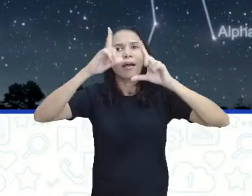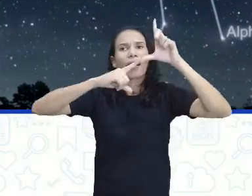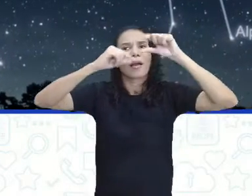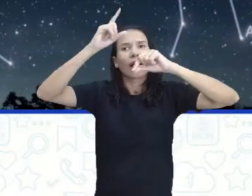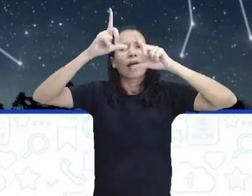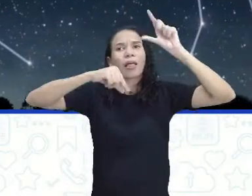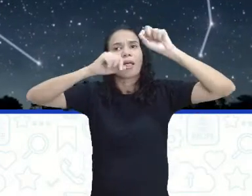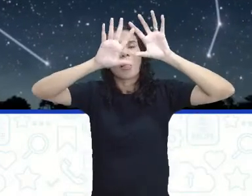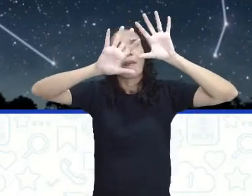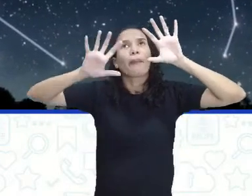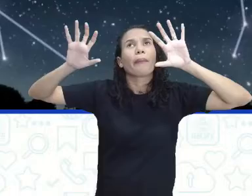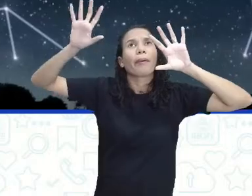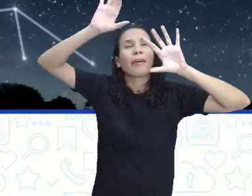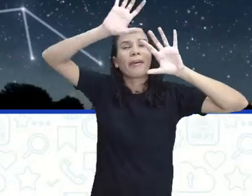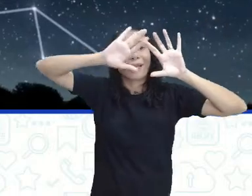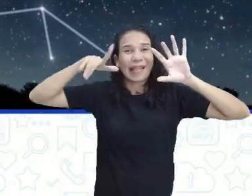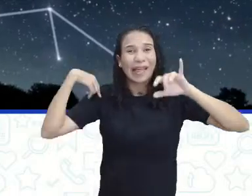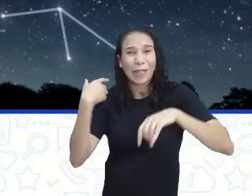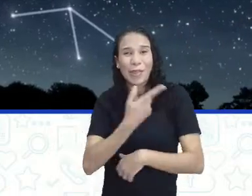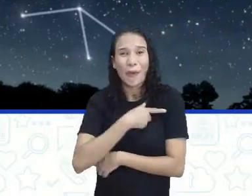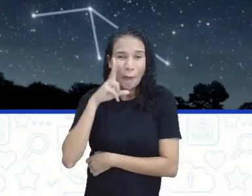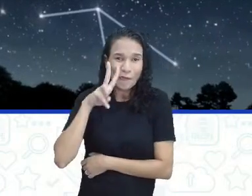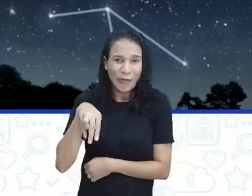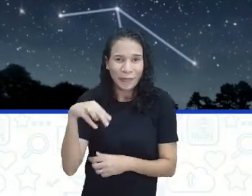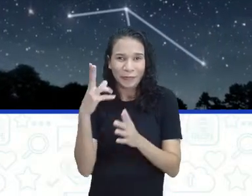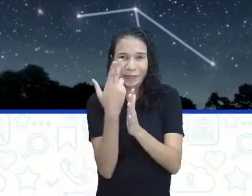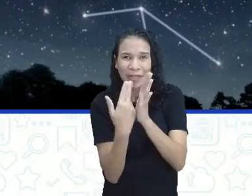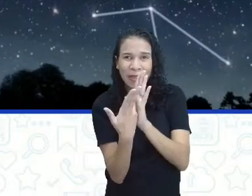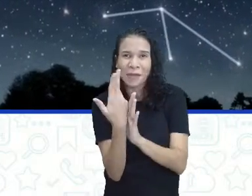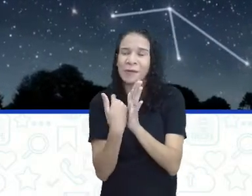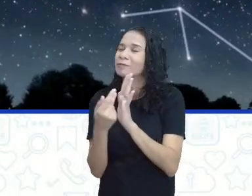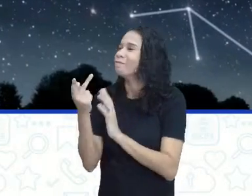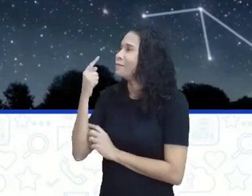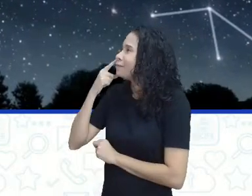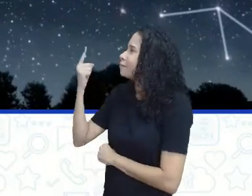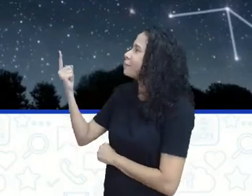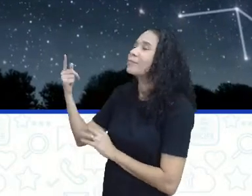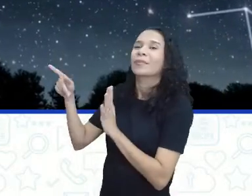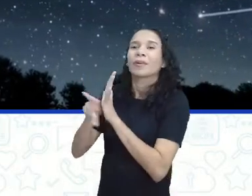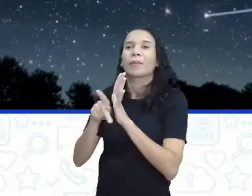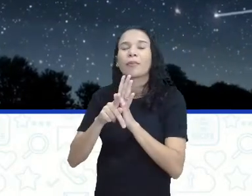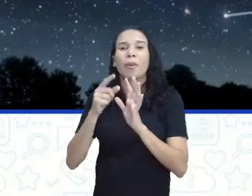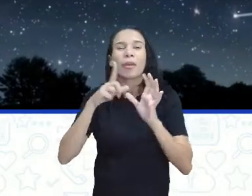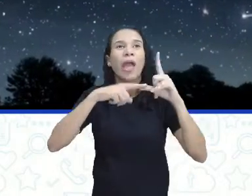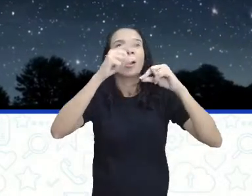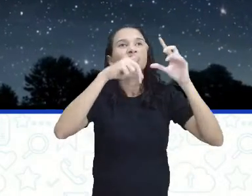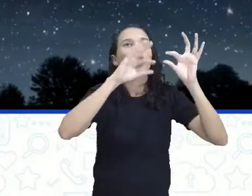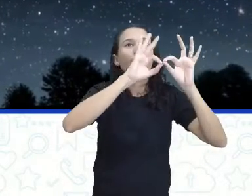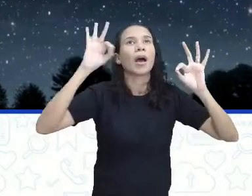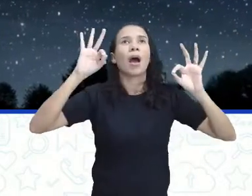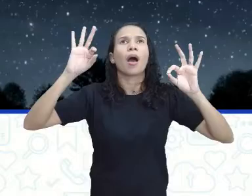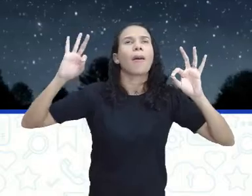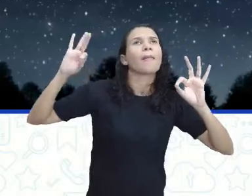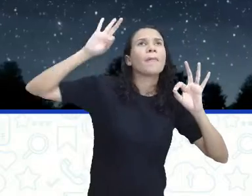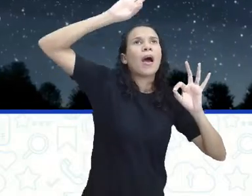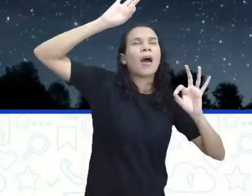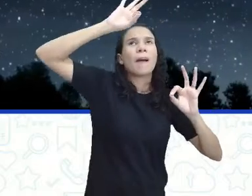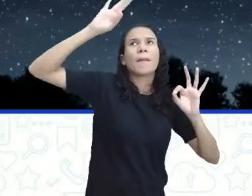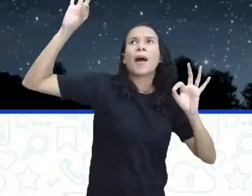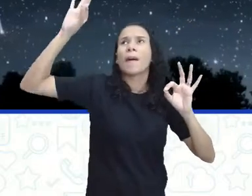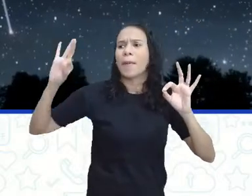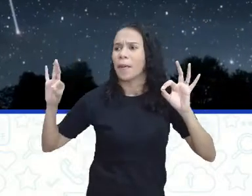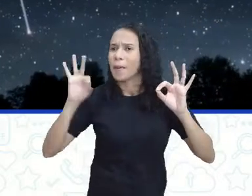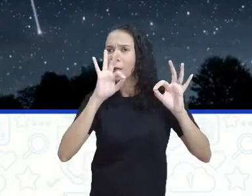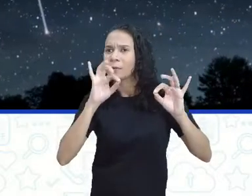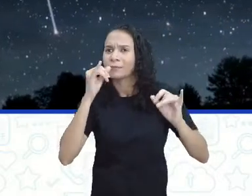gente sempre acha, quando a gente vê esses desenhos de constelações, né, essas retas que estão aí ligando uma estrela a outra, parece